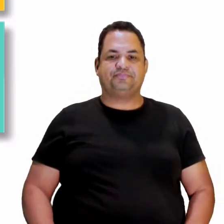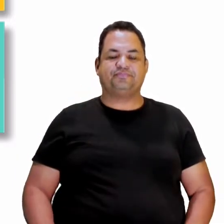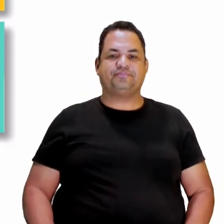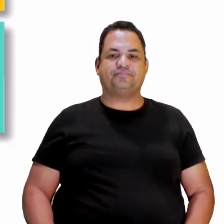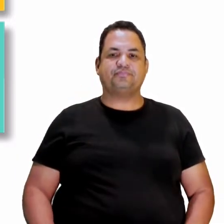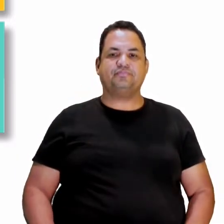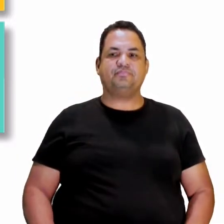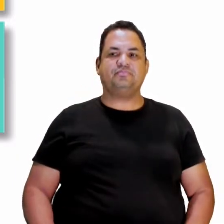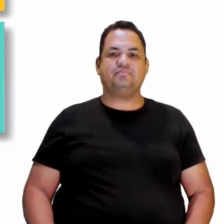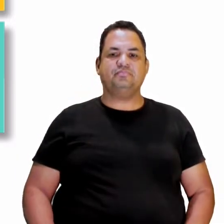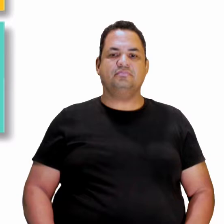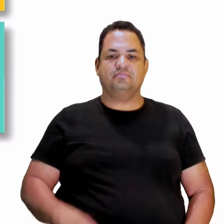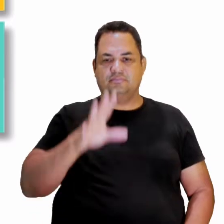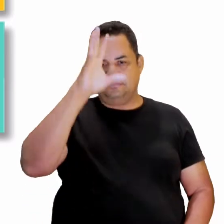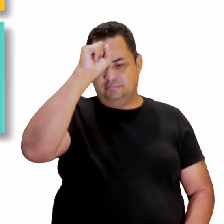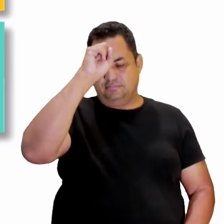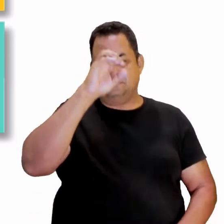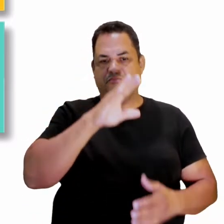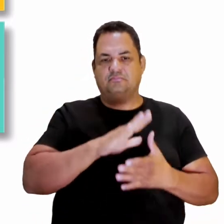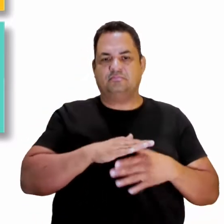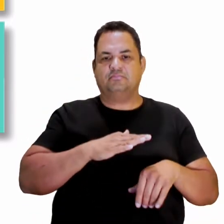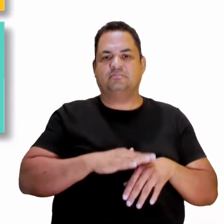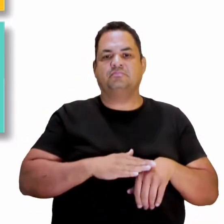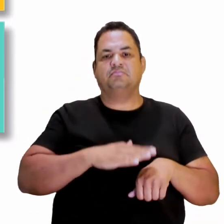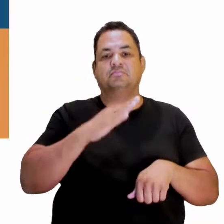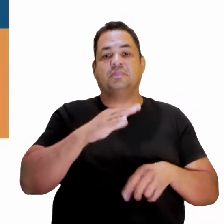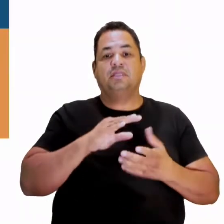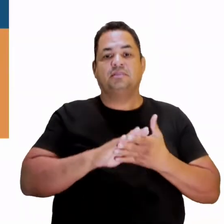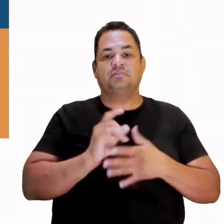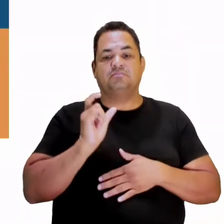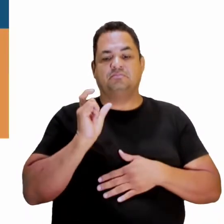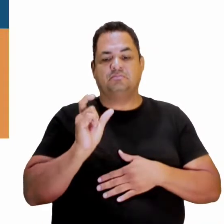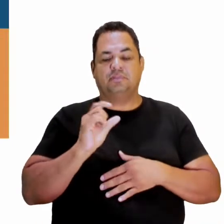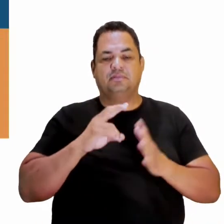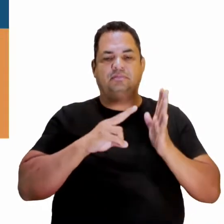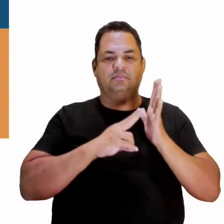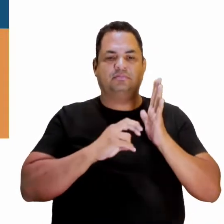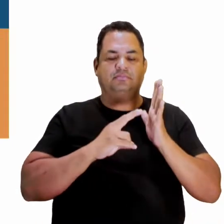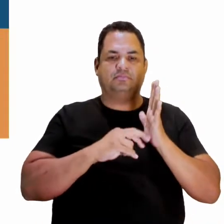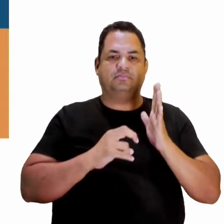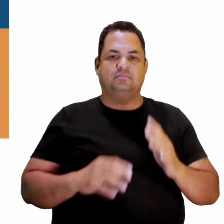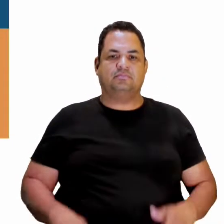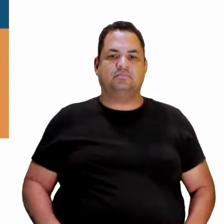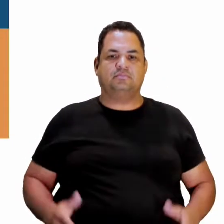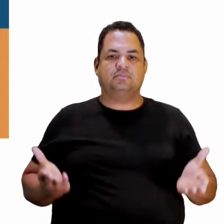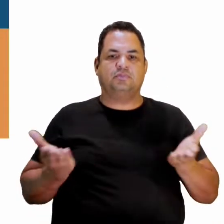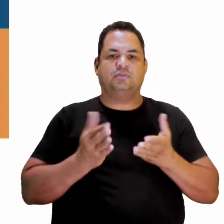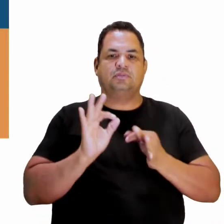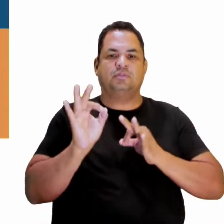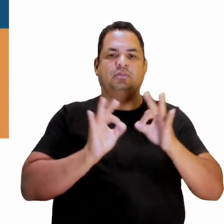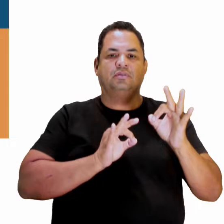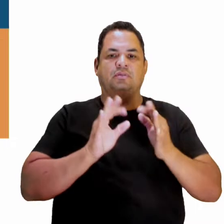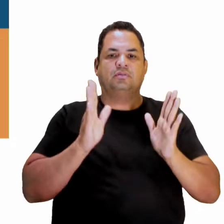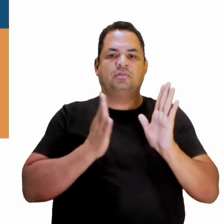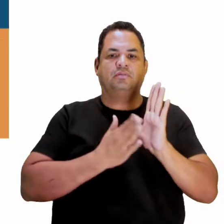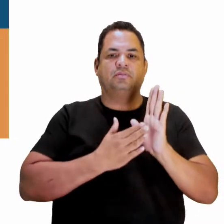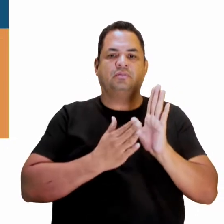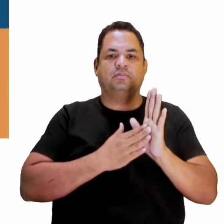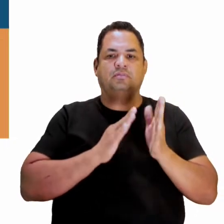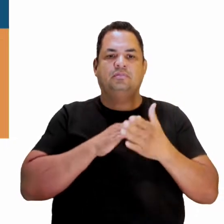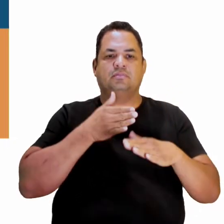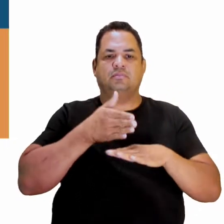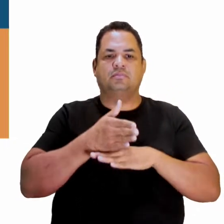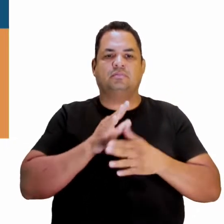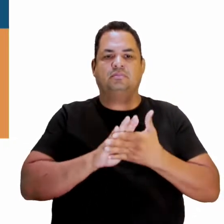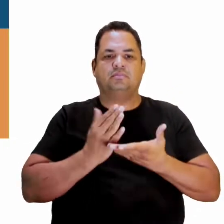e aprender mais vocabulários, por que não? Toda aula tem uma habilidade e a de hoje você vai formular propostas, intervir e